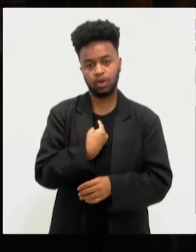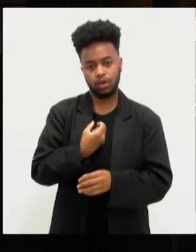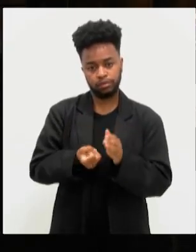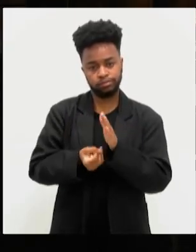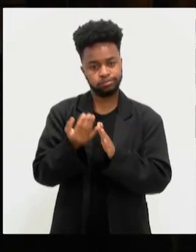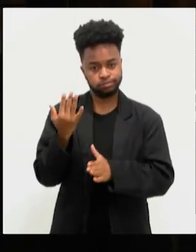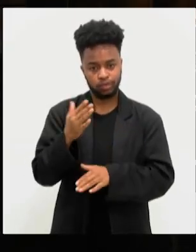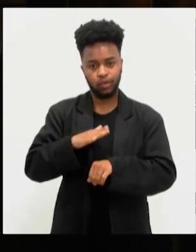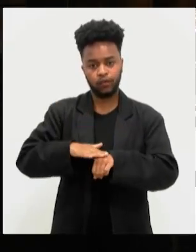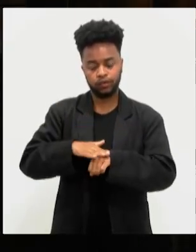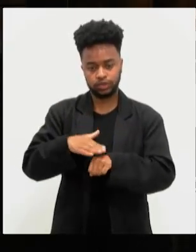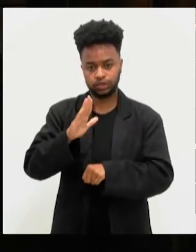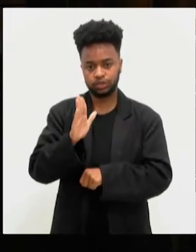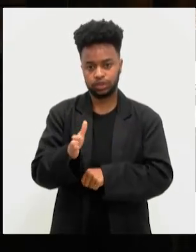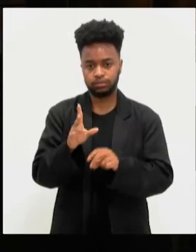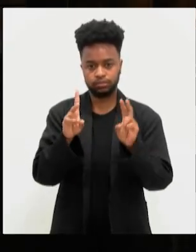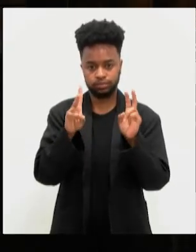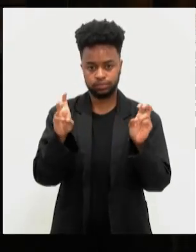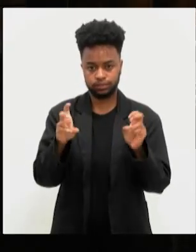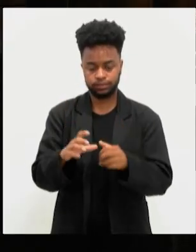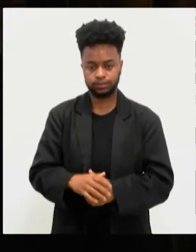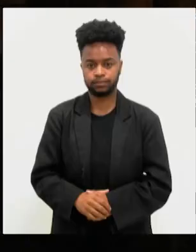conversamos sobre esse tema.